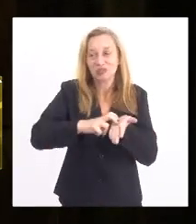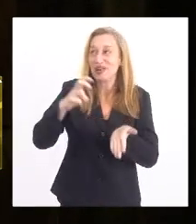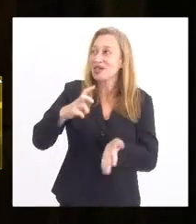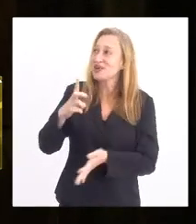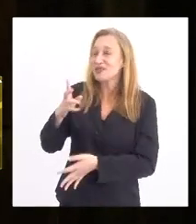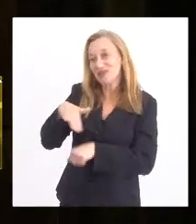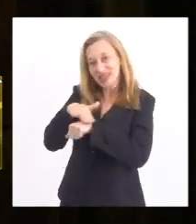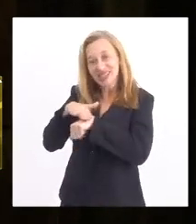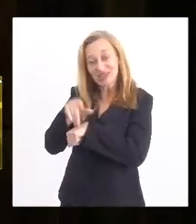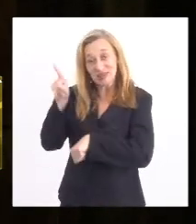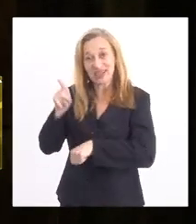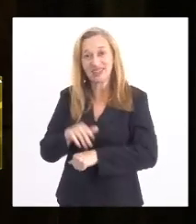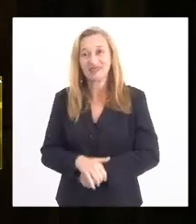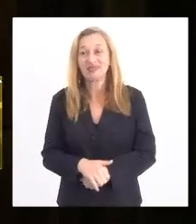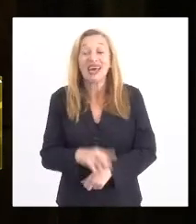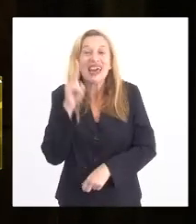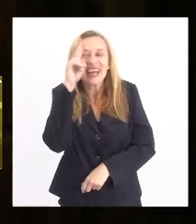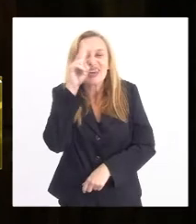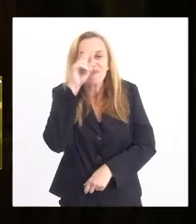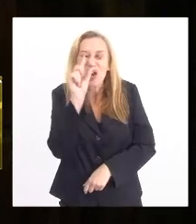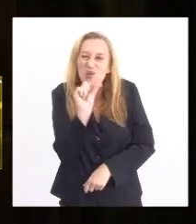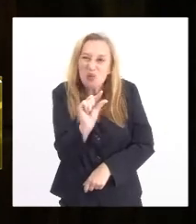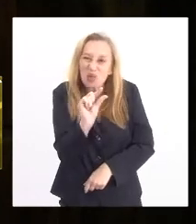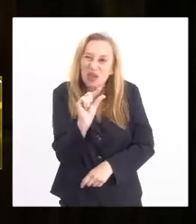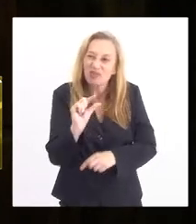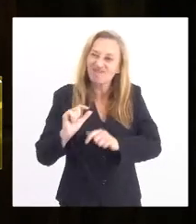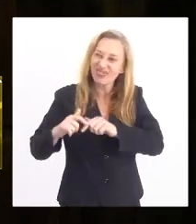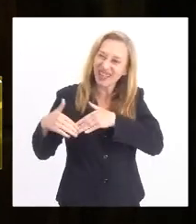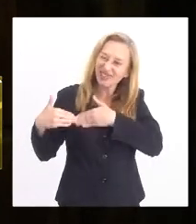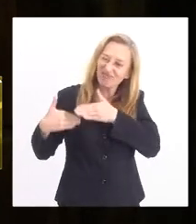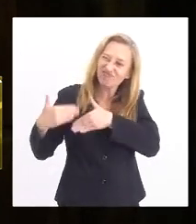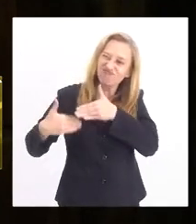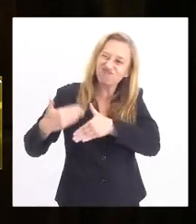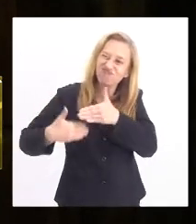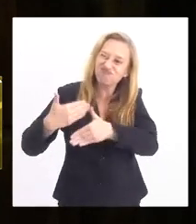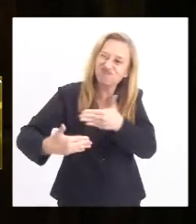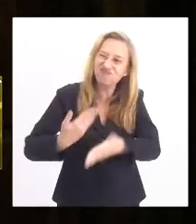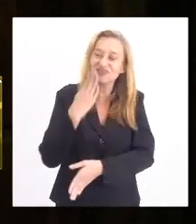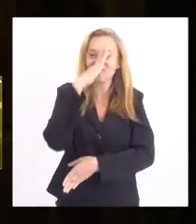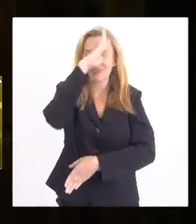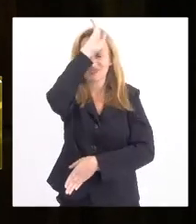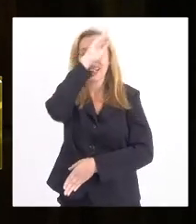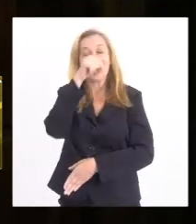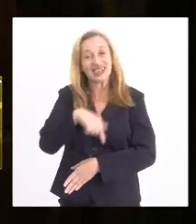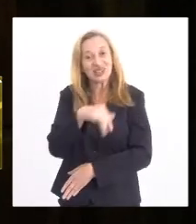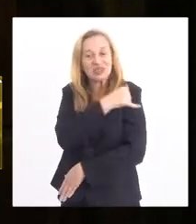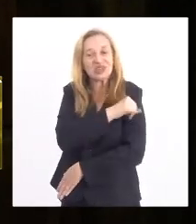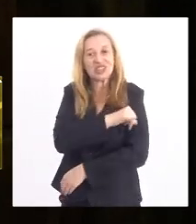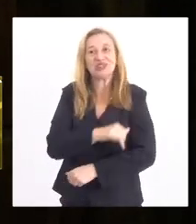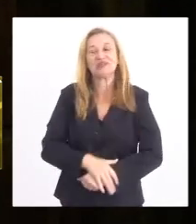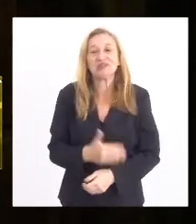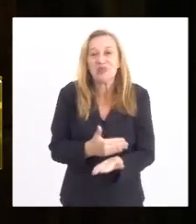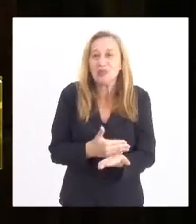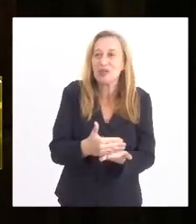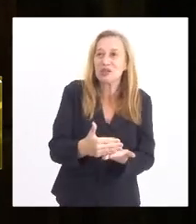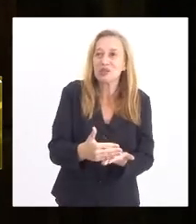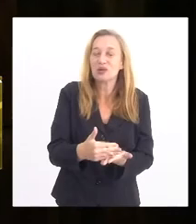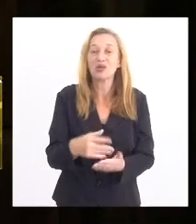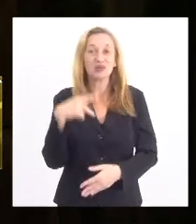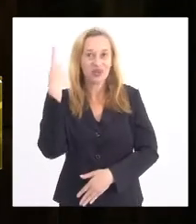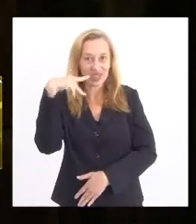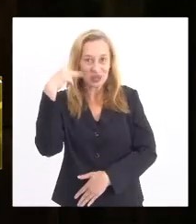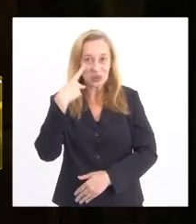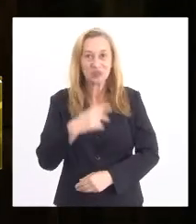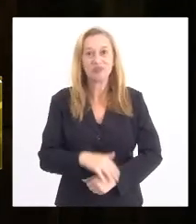manhã eu falei com ele e lembrar um pouco da trajetória do presidente bolsonaro aqui do Rio de Janeiro começou como